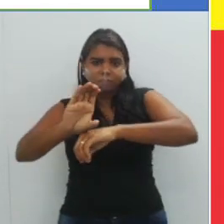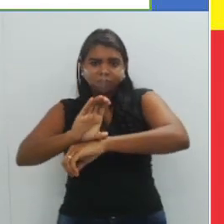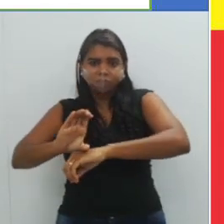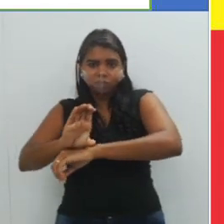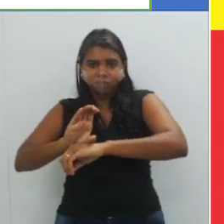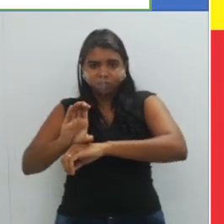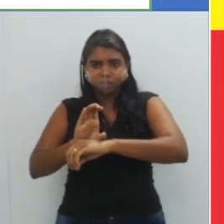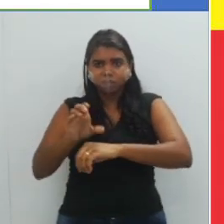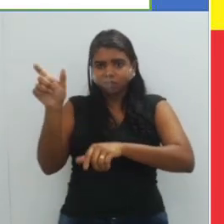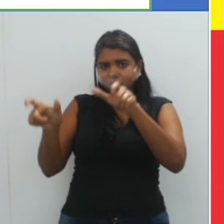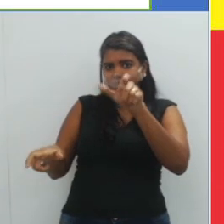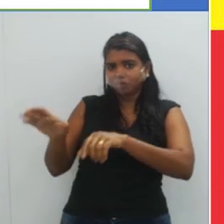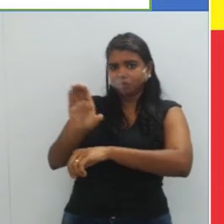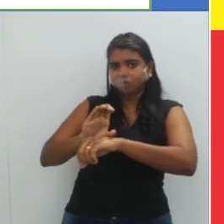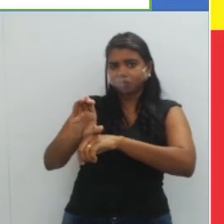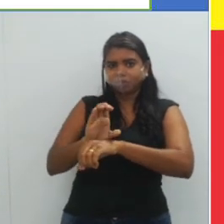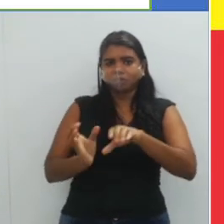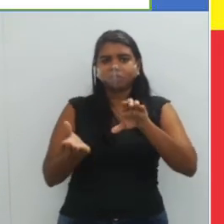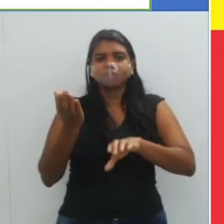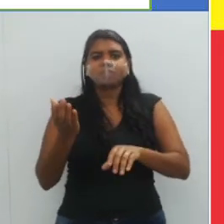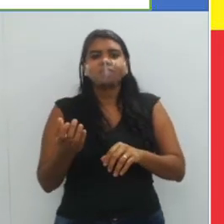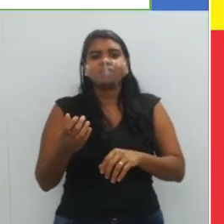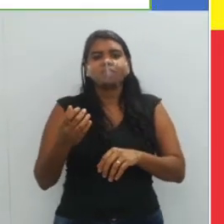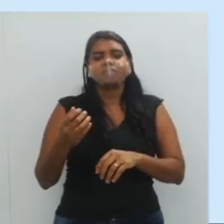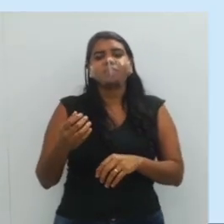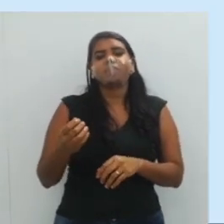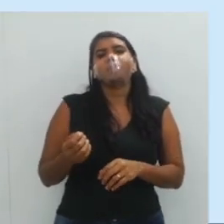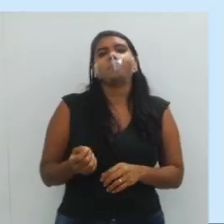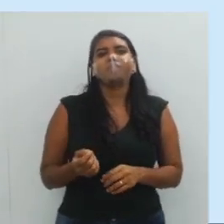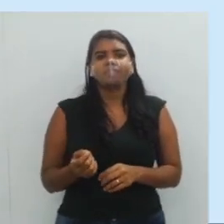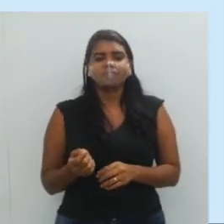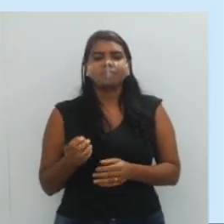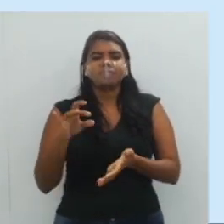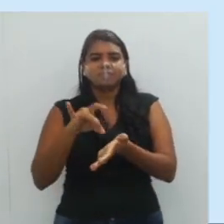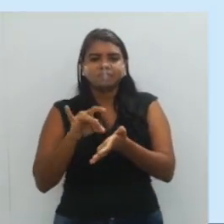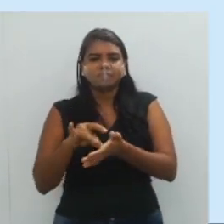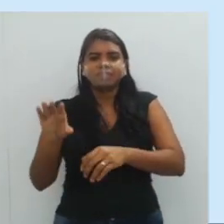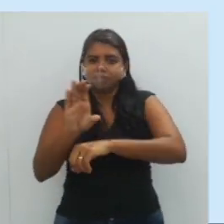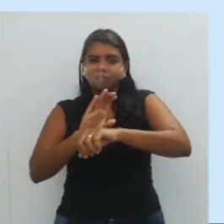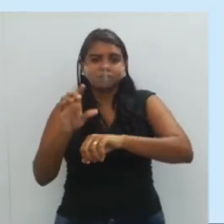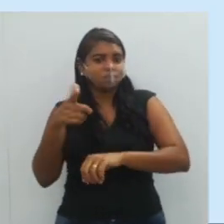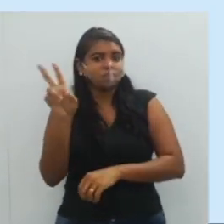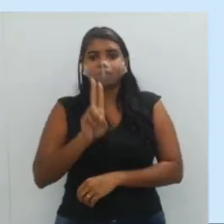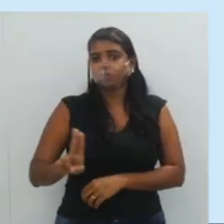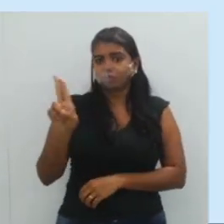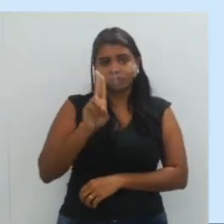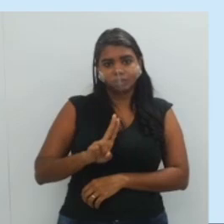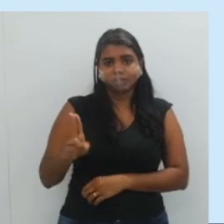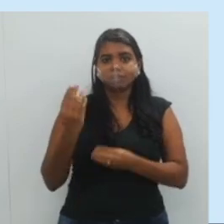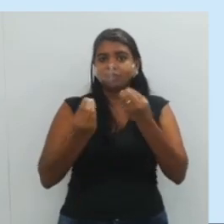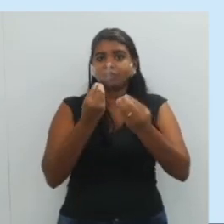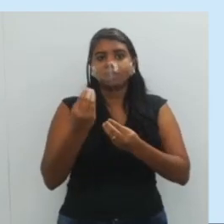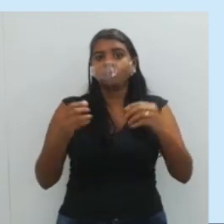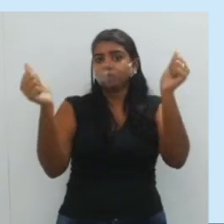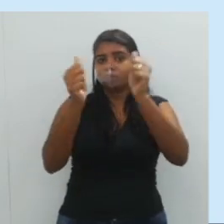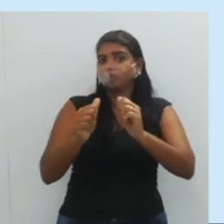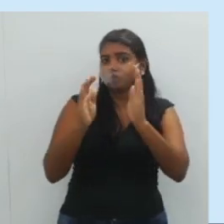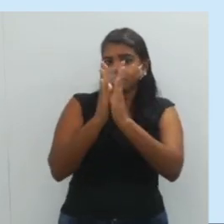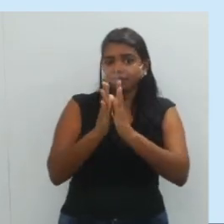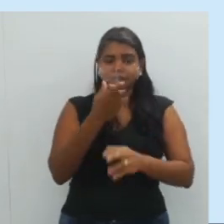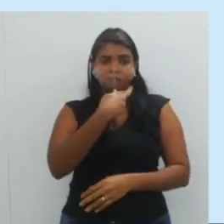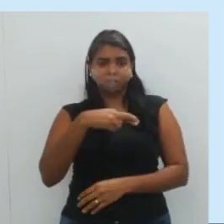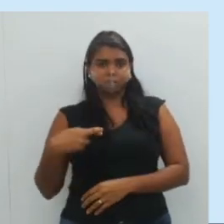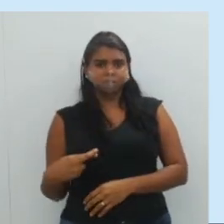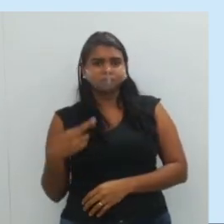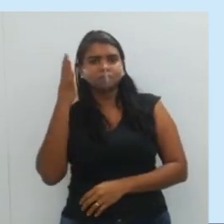falo a Sagrada Constituição. Nesse caso, quando eu digo Sagrada Constituição, não estou utilizando como uma questão de algo